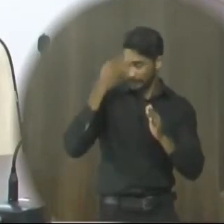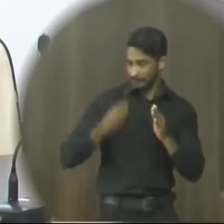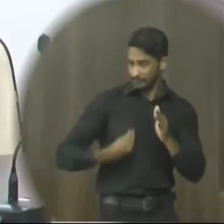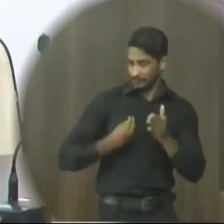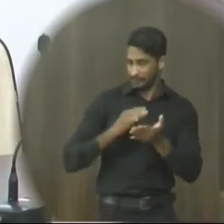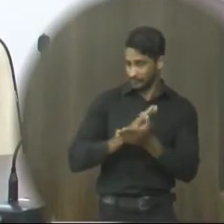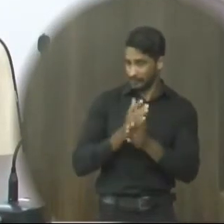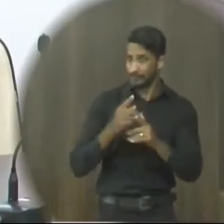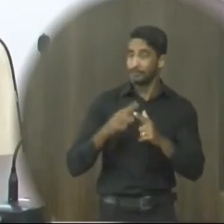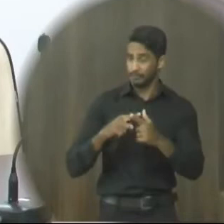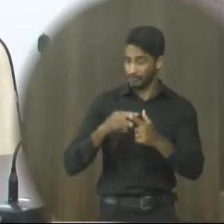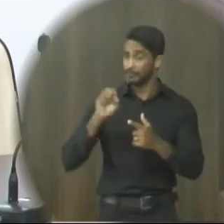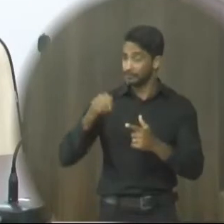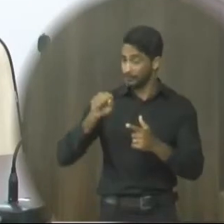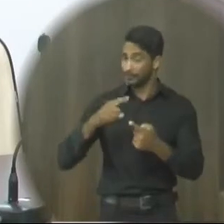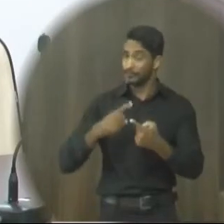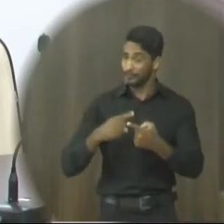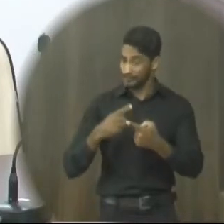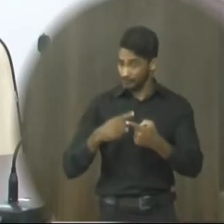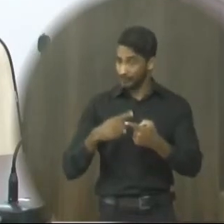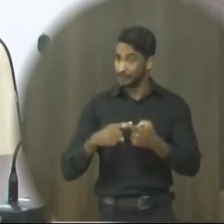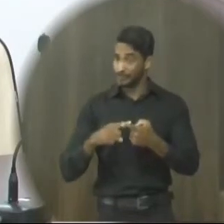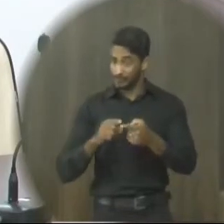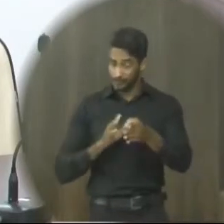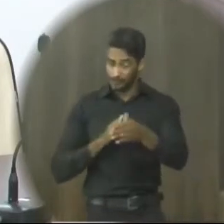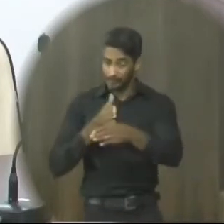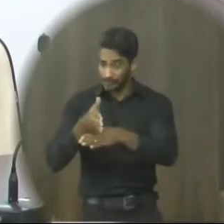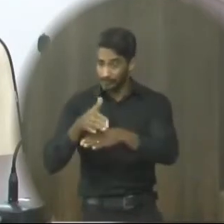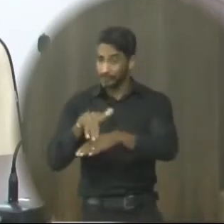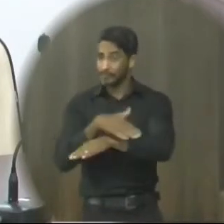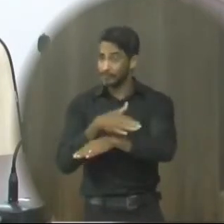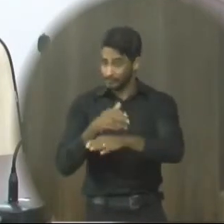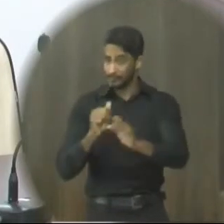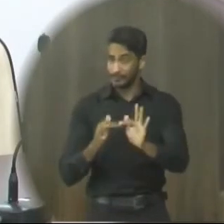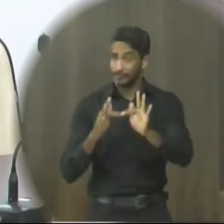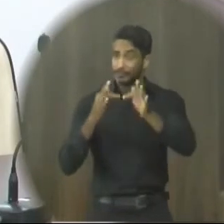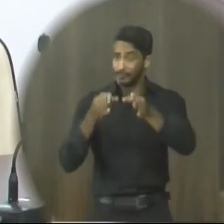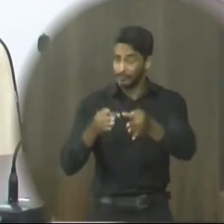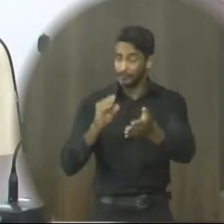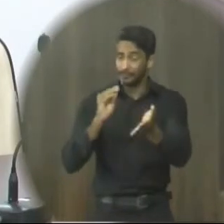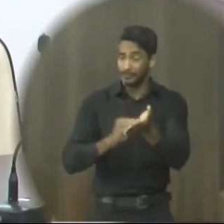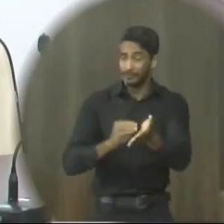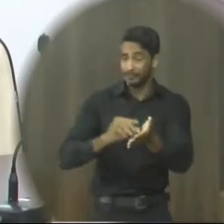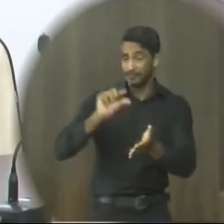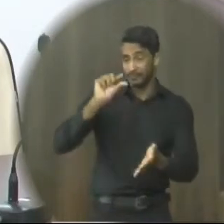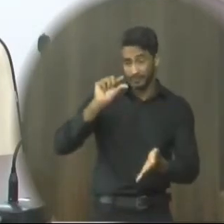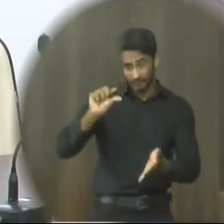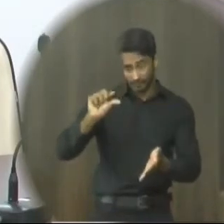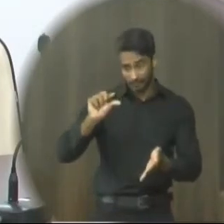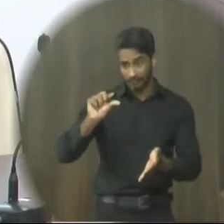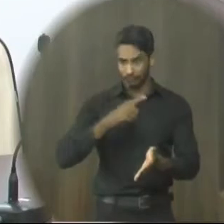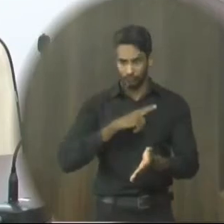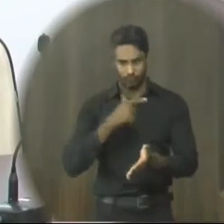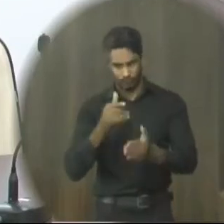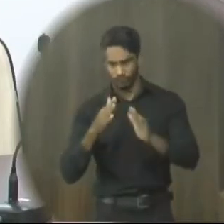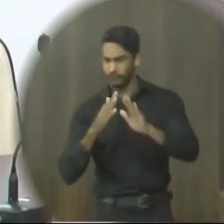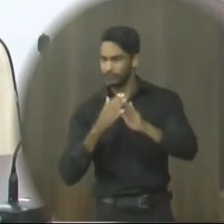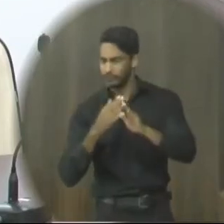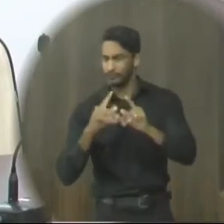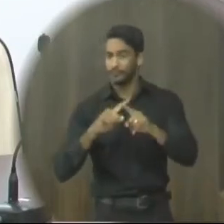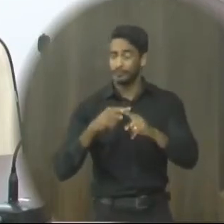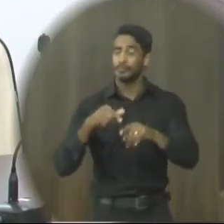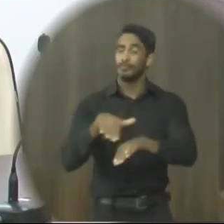acesso ali da rua, ela tem que complementar, né? E quando fica faltando um pedaço, ainda que não tenha casa, a